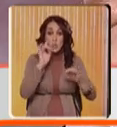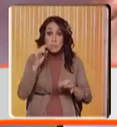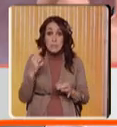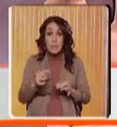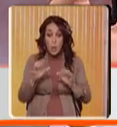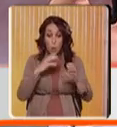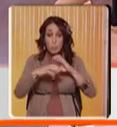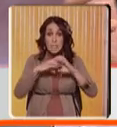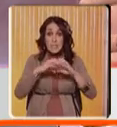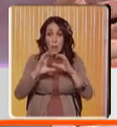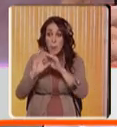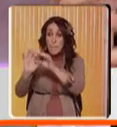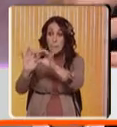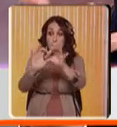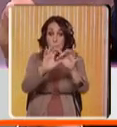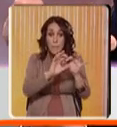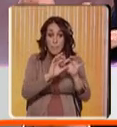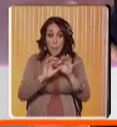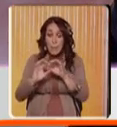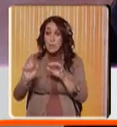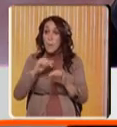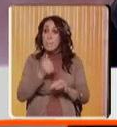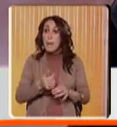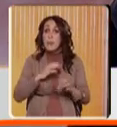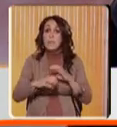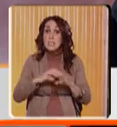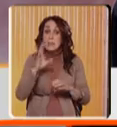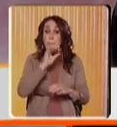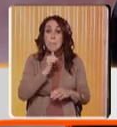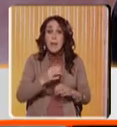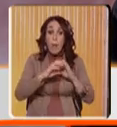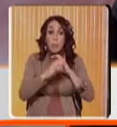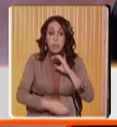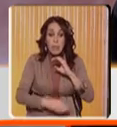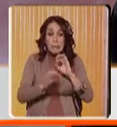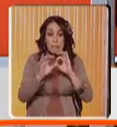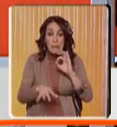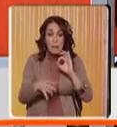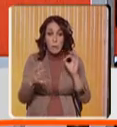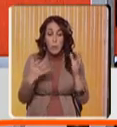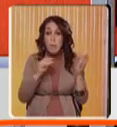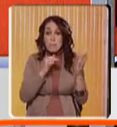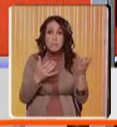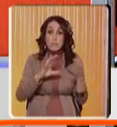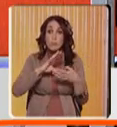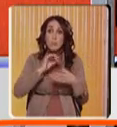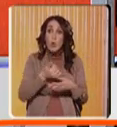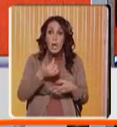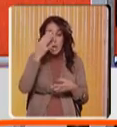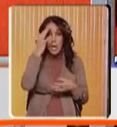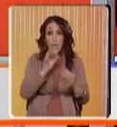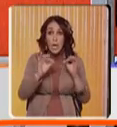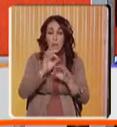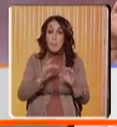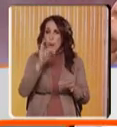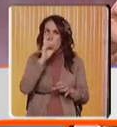especiais, que comunicam umas com as outras, e essas comunicações vão-se perdendo. E, portanto, se perder a comunicação entre células, é quase o mesmo do que morrer em neurónios. Mas também não podemos esquecer